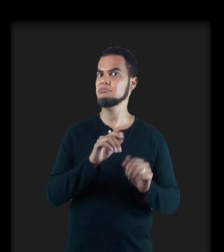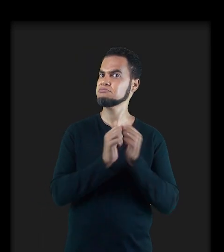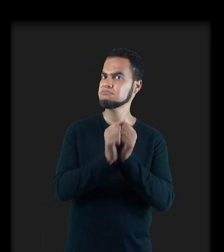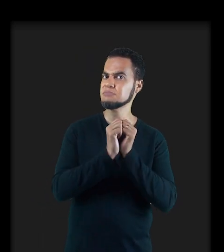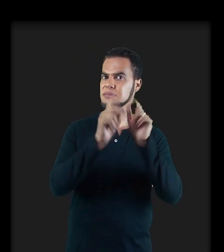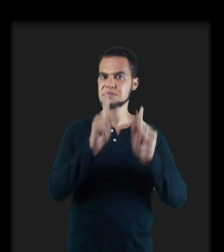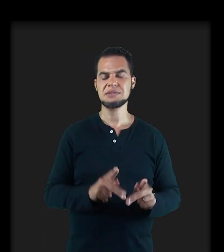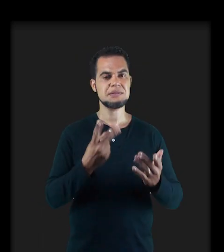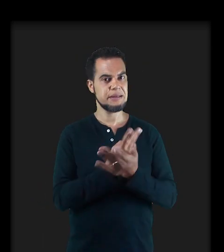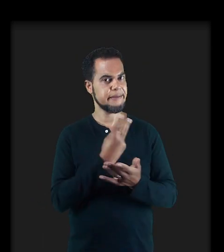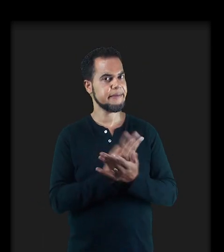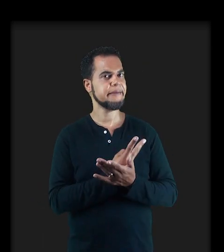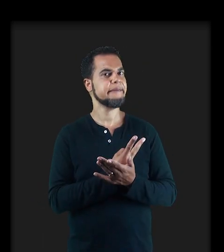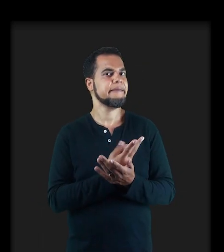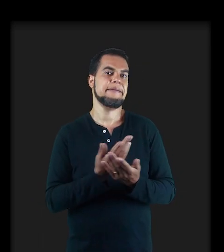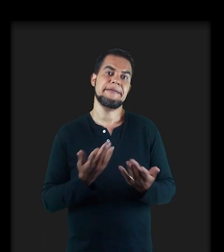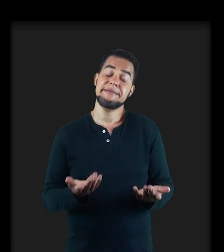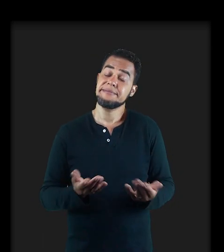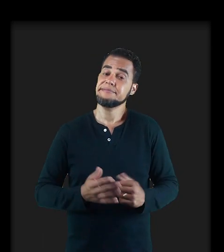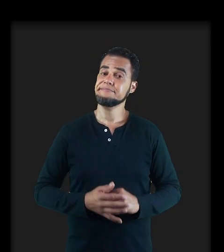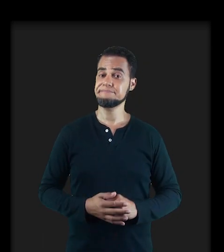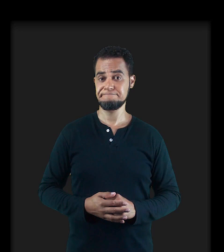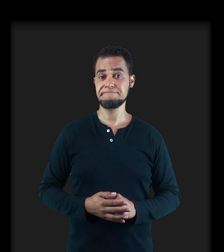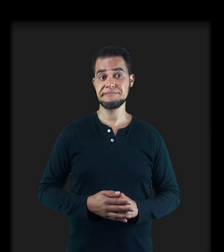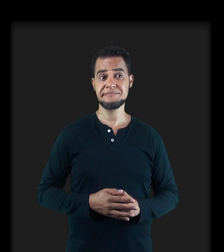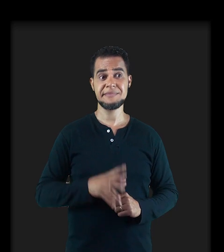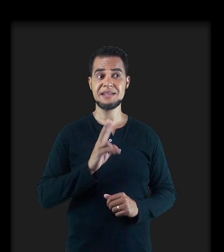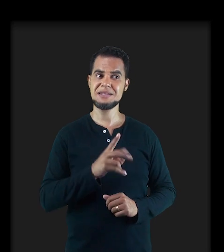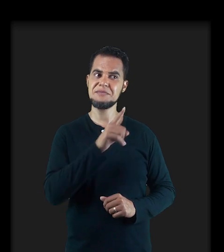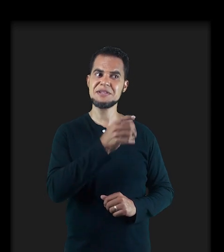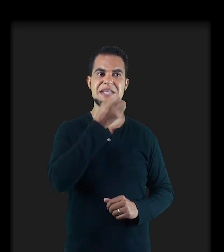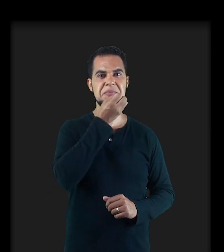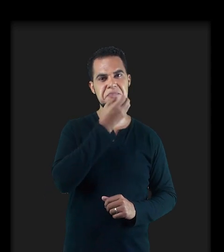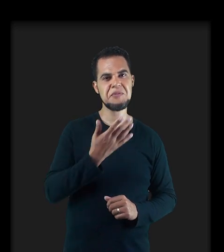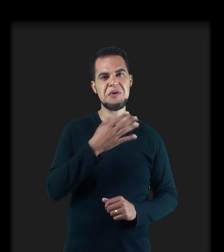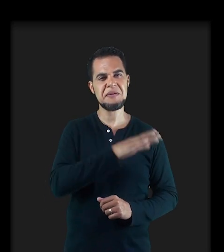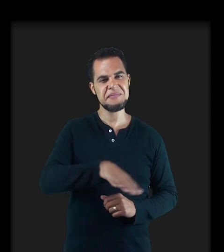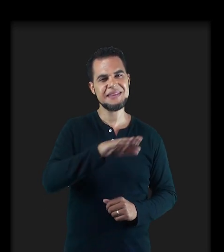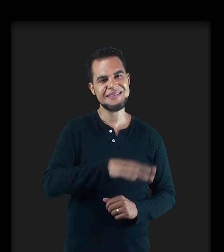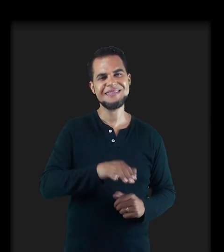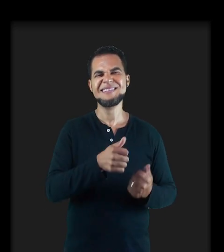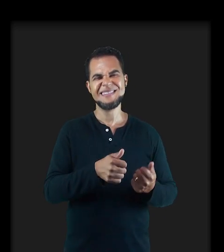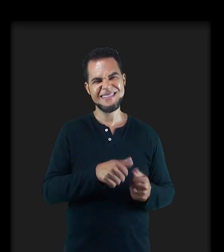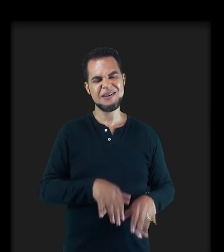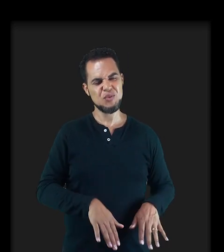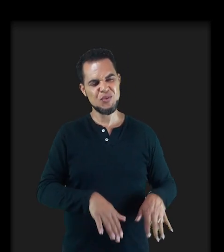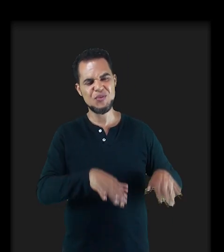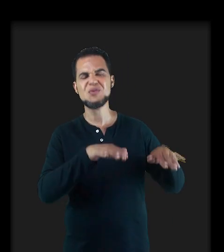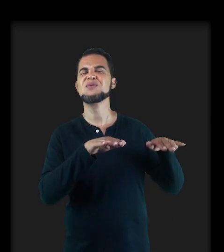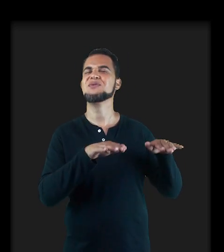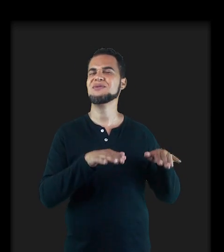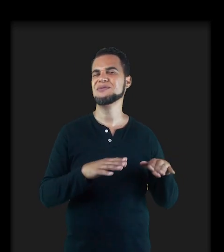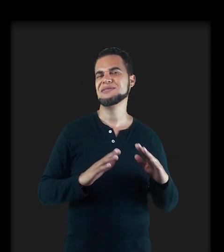com gente errada, essas coisas. Aí sempre tu era boa menina quando tu era criança, né? Não